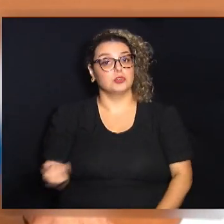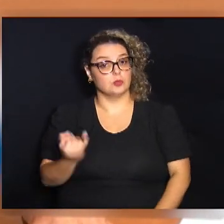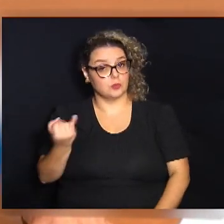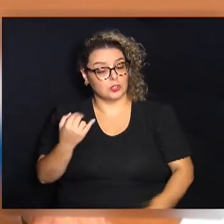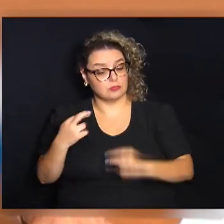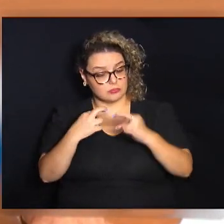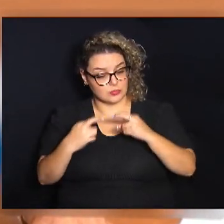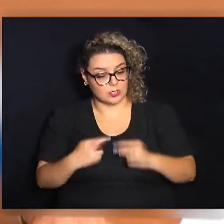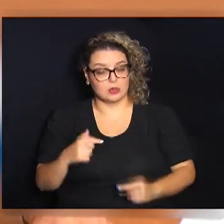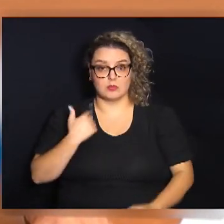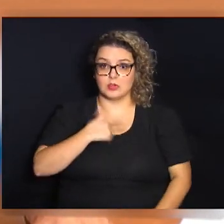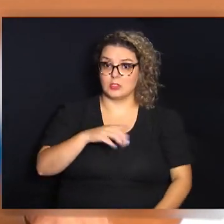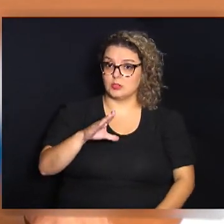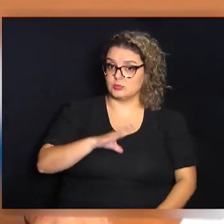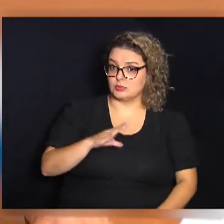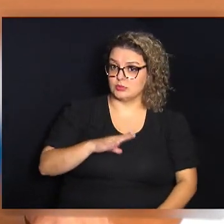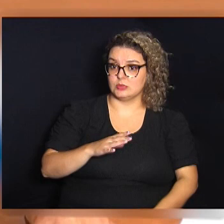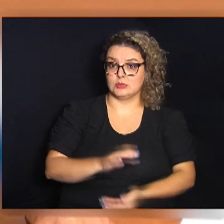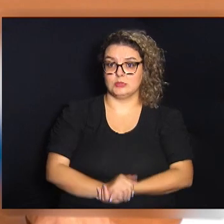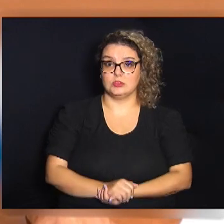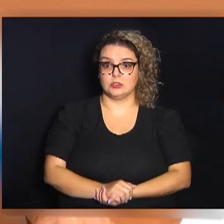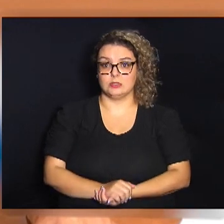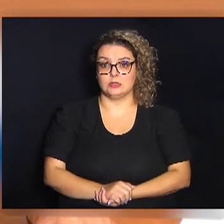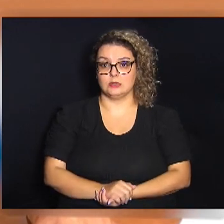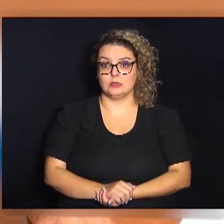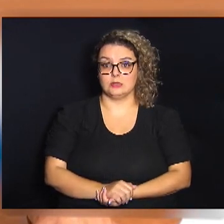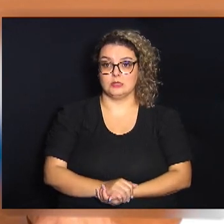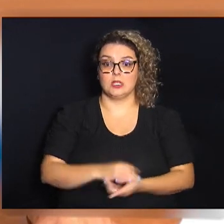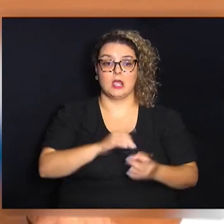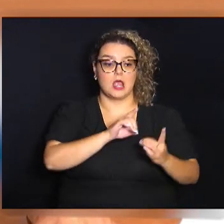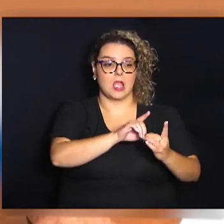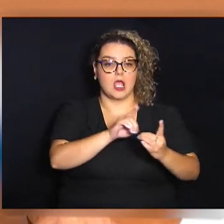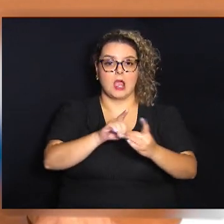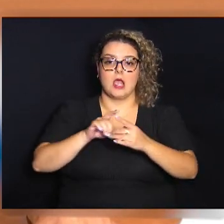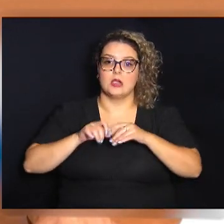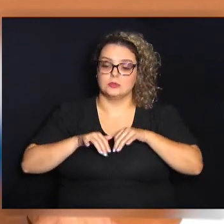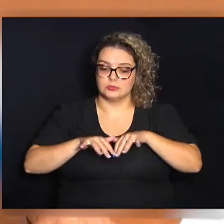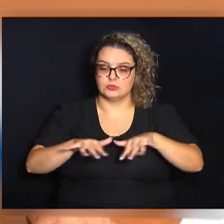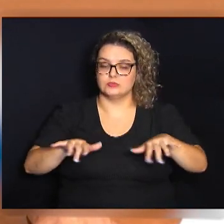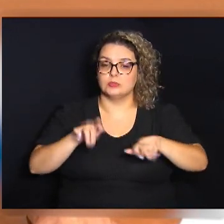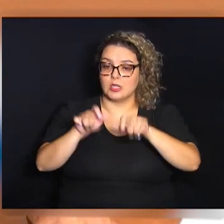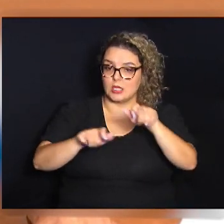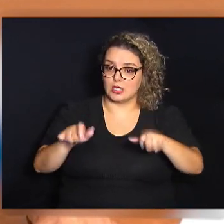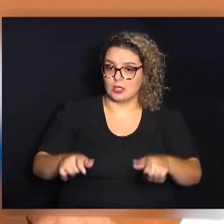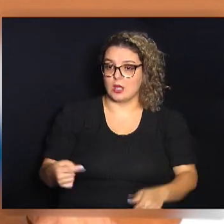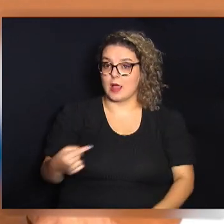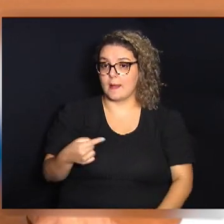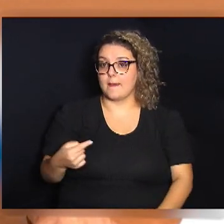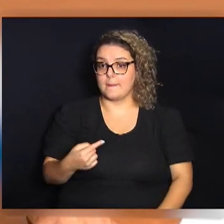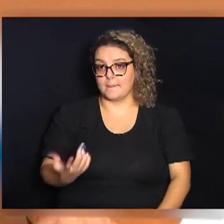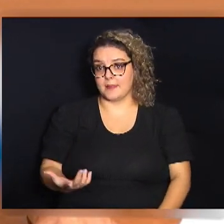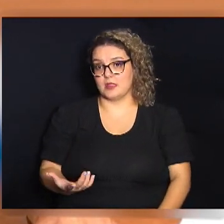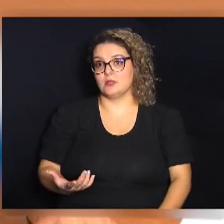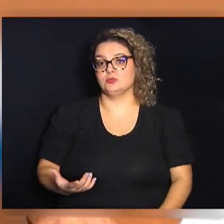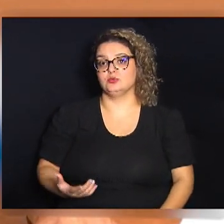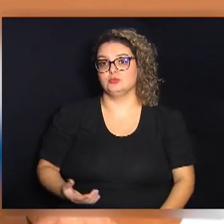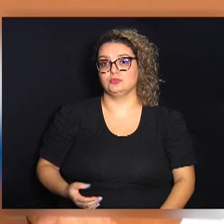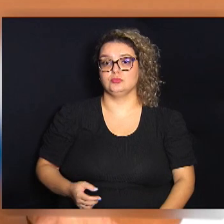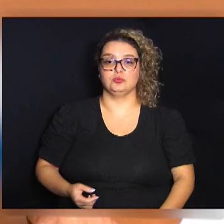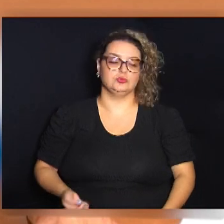importantes para a nossa cidade, que alcança as pessoas menos favorecidas,